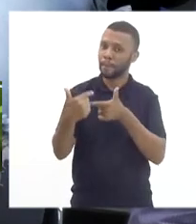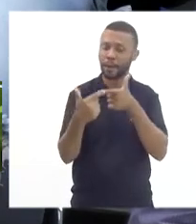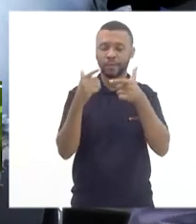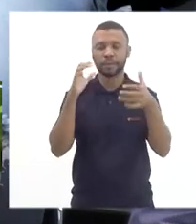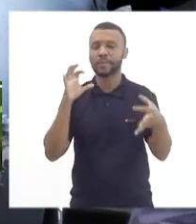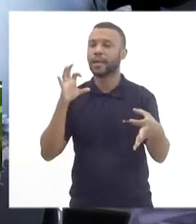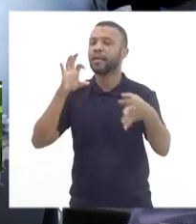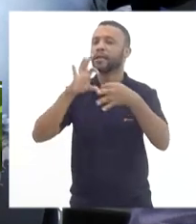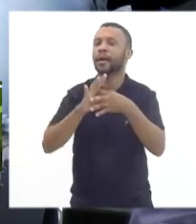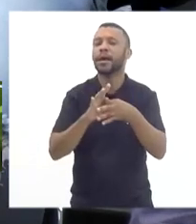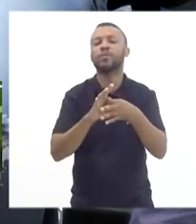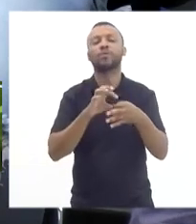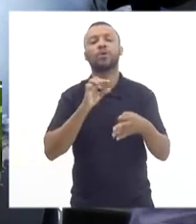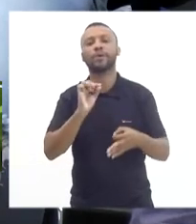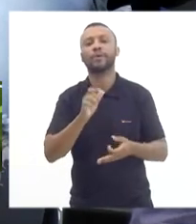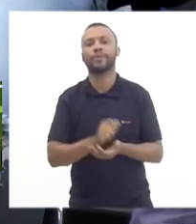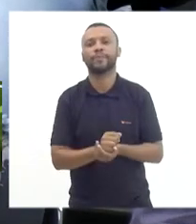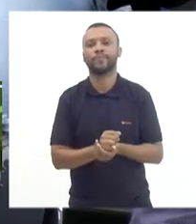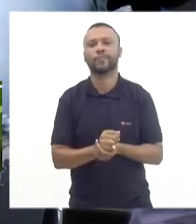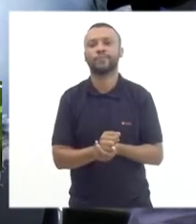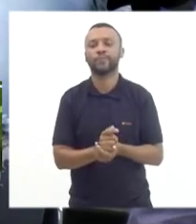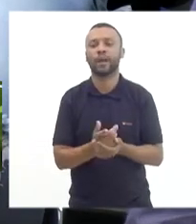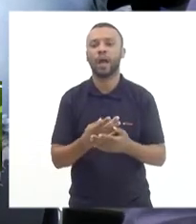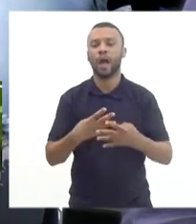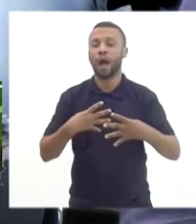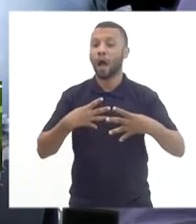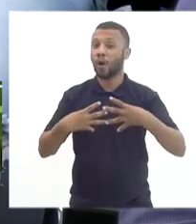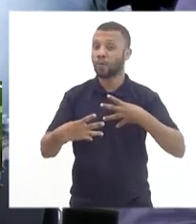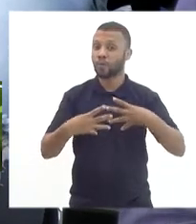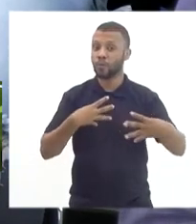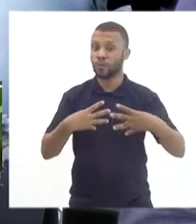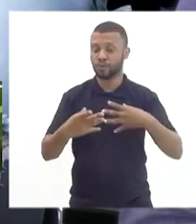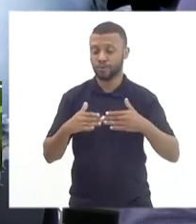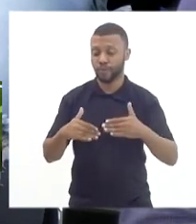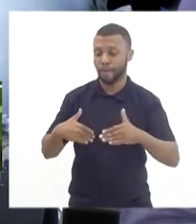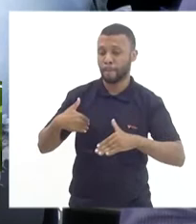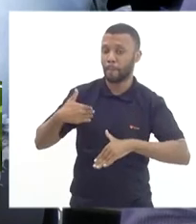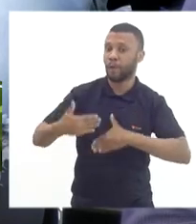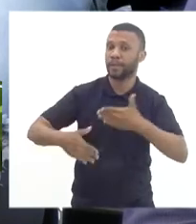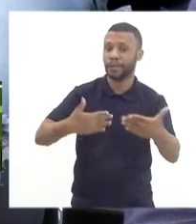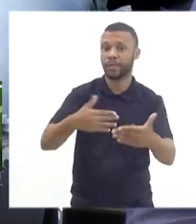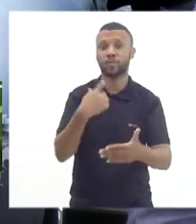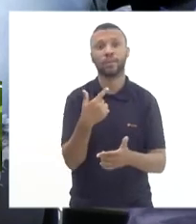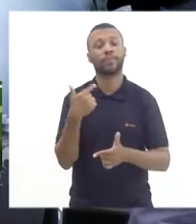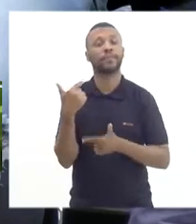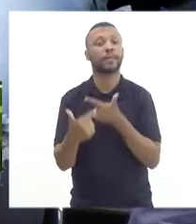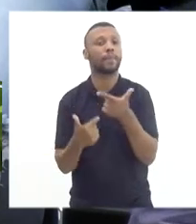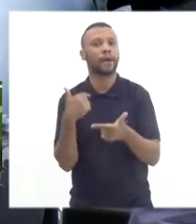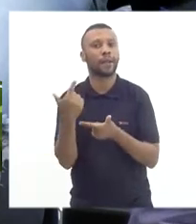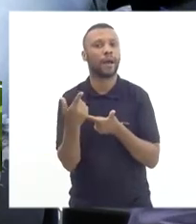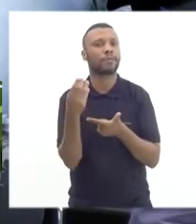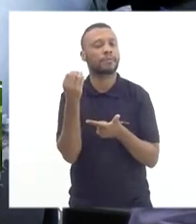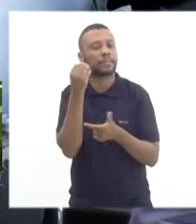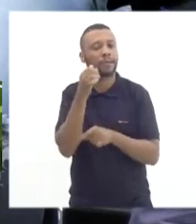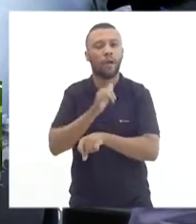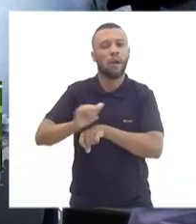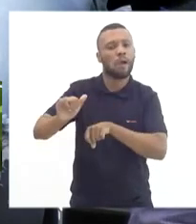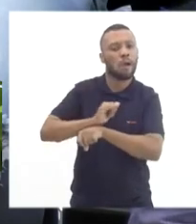relacionado aos fluxos de processo. Inclusive, a gente tem trabalhado tentando